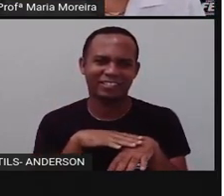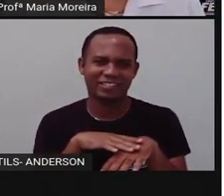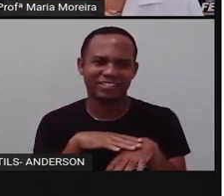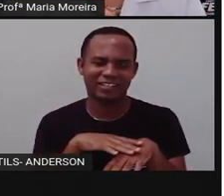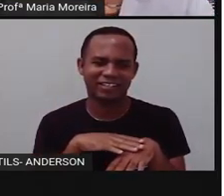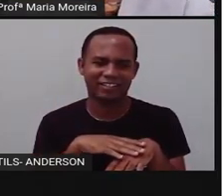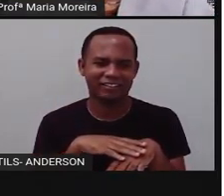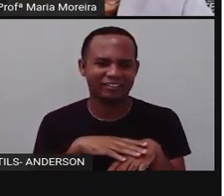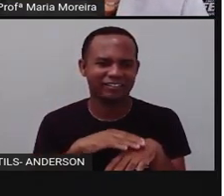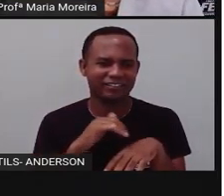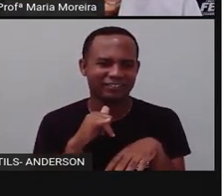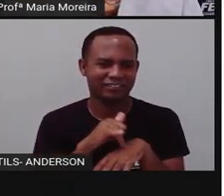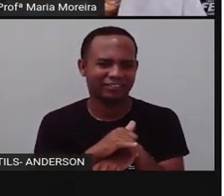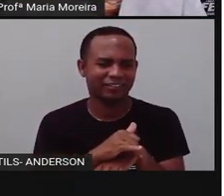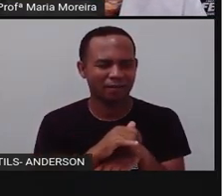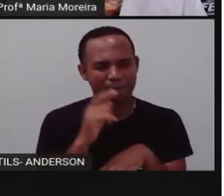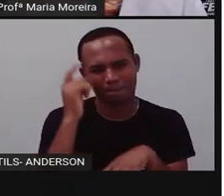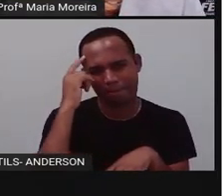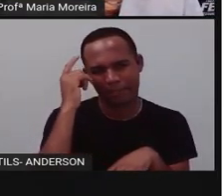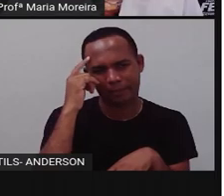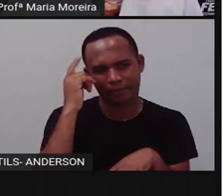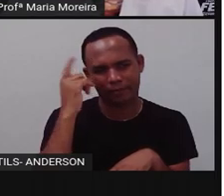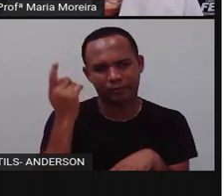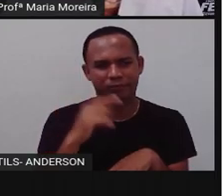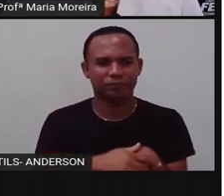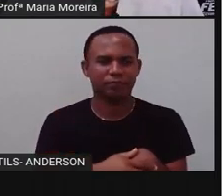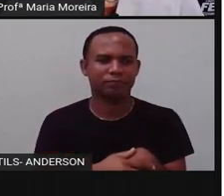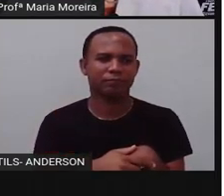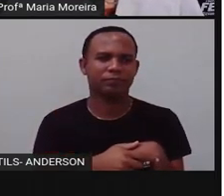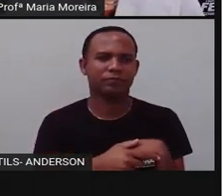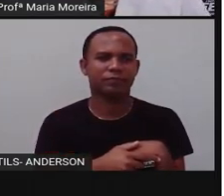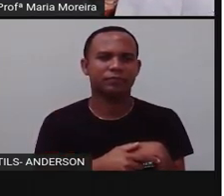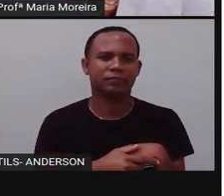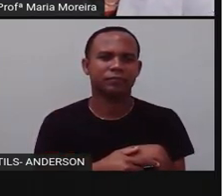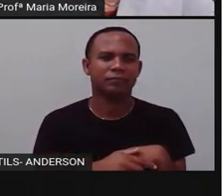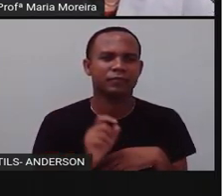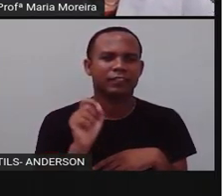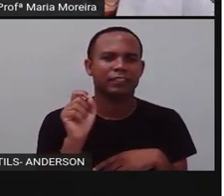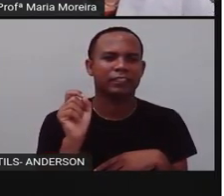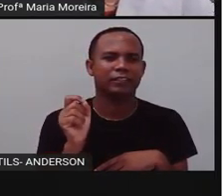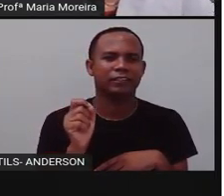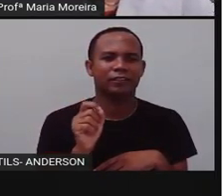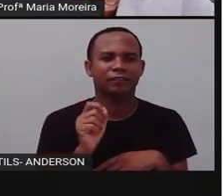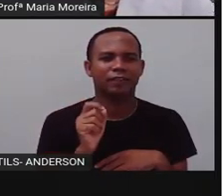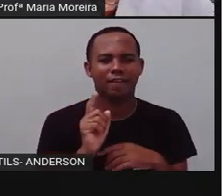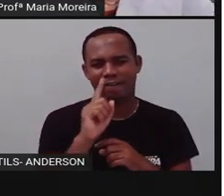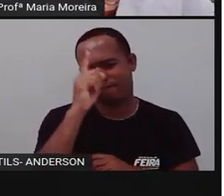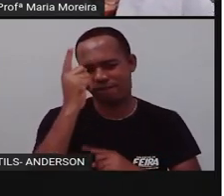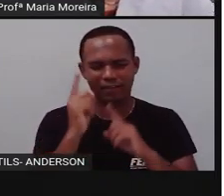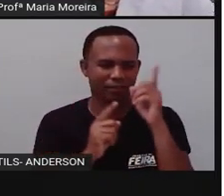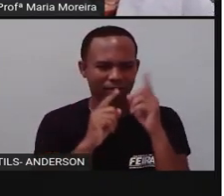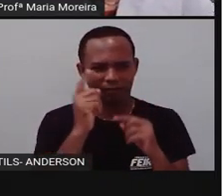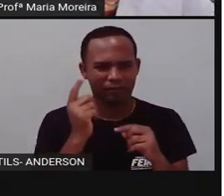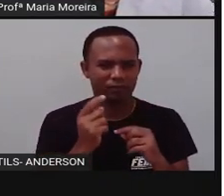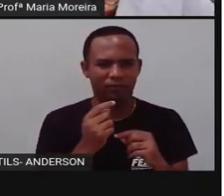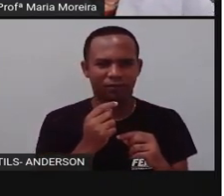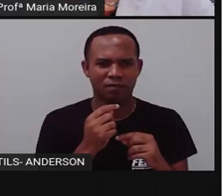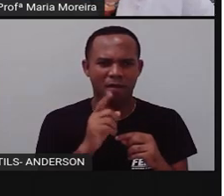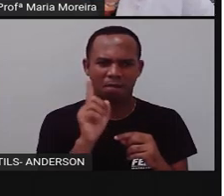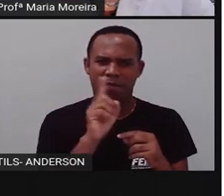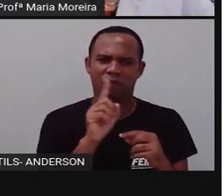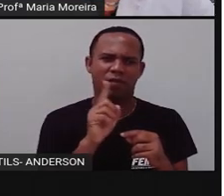aqui a minha parte, então você, eu vou ganhar de qualquer jeito, então eu estou fazendo o quê? Trapaceando. E trapacear é legal?